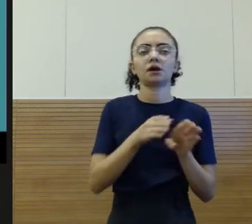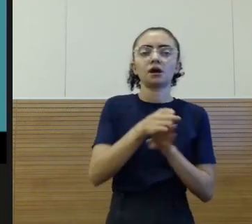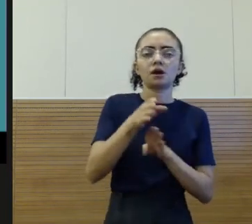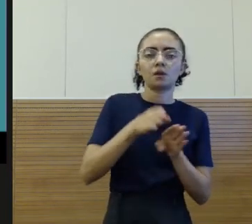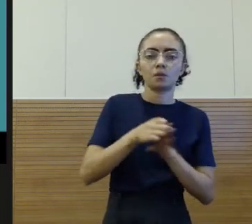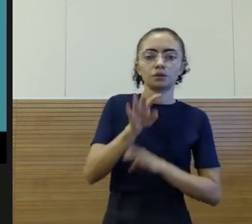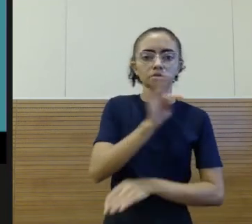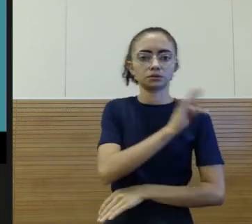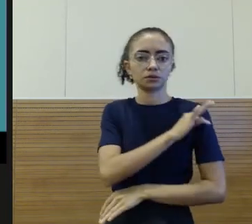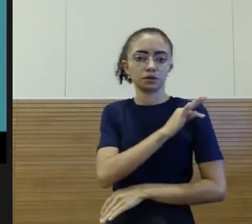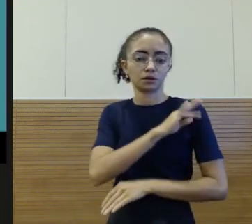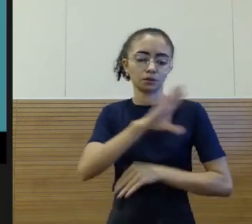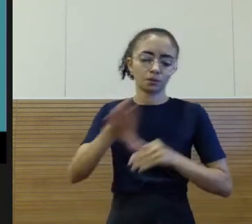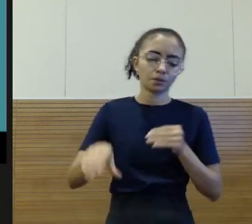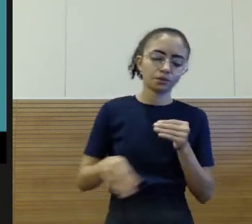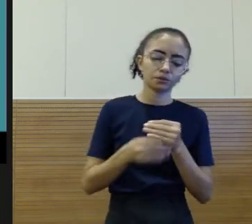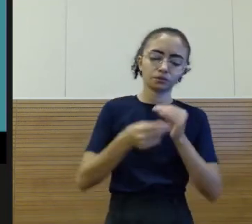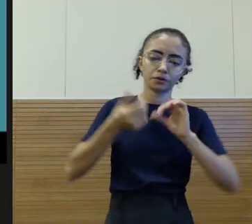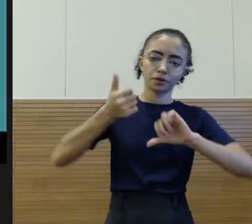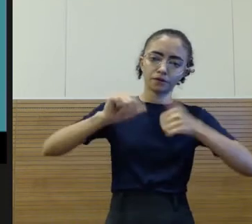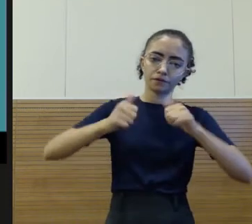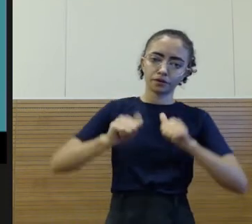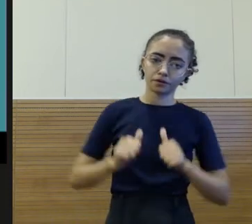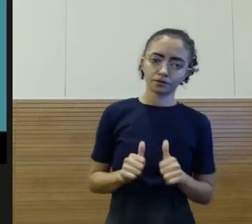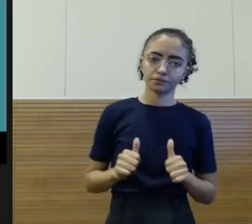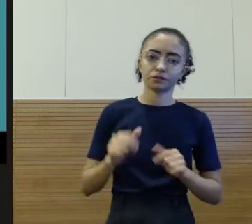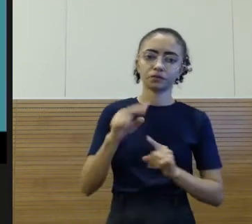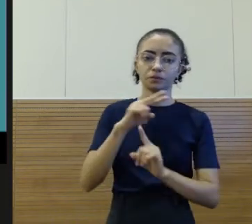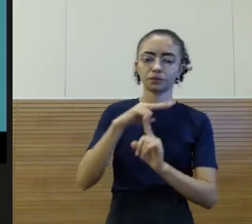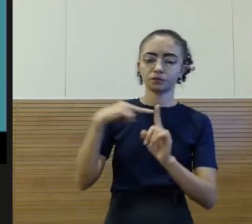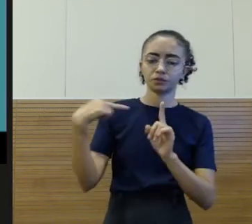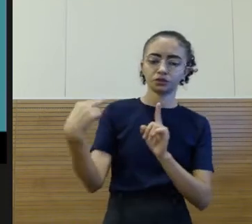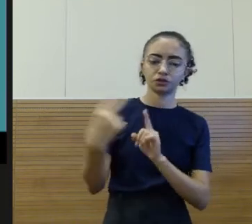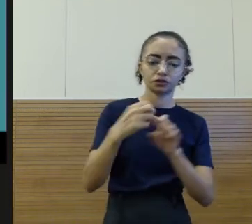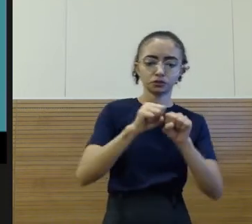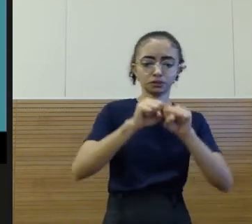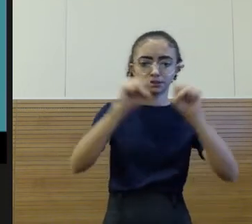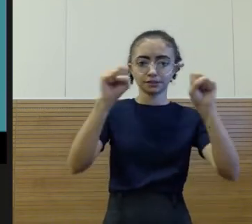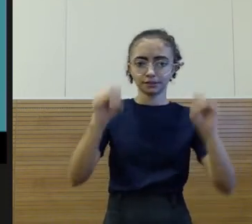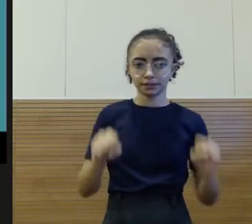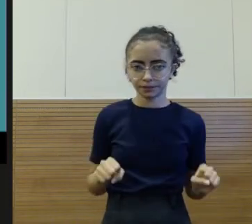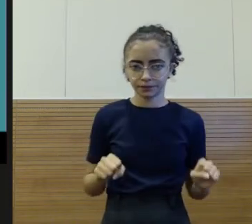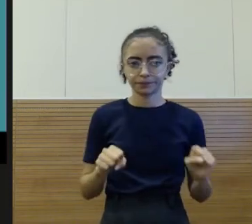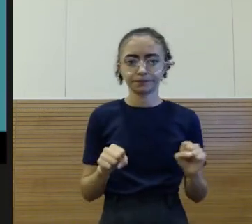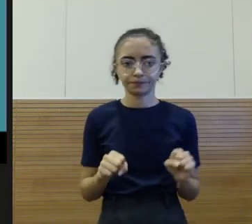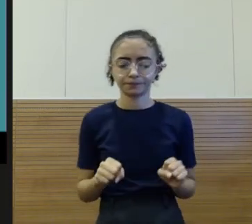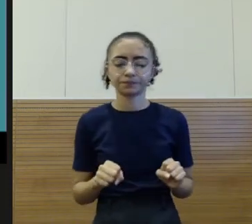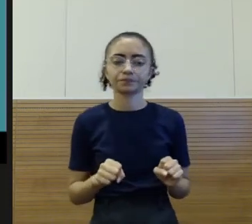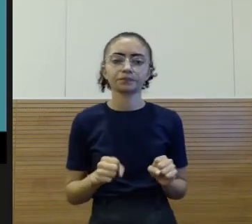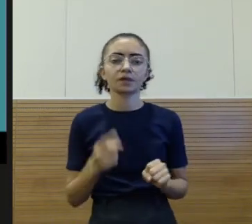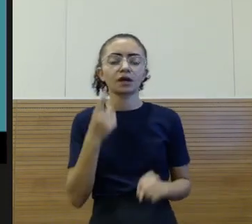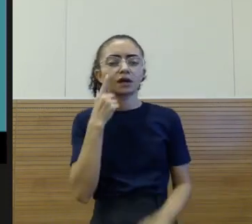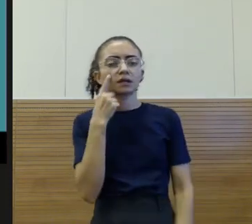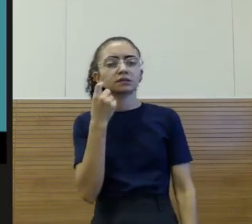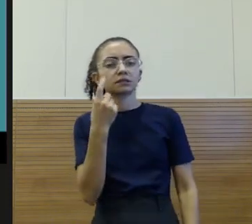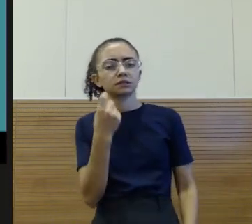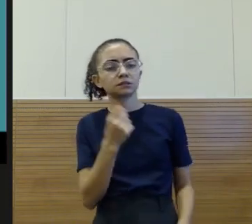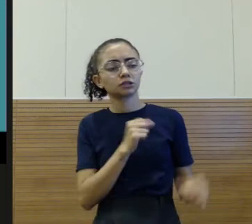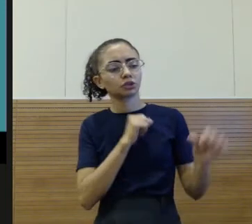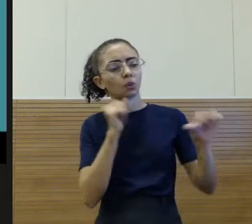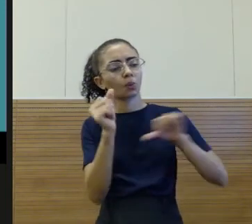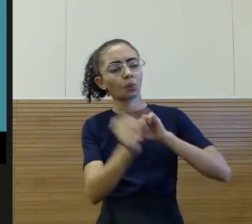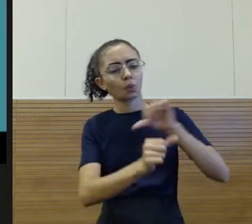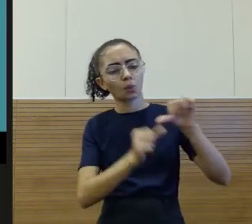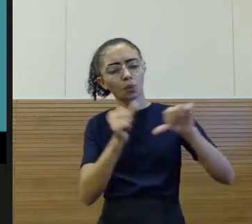técnicas, implementação e avaliação com essa visão sistemática. E é interessante como muda a forma de